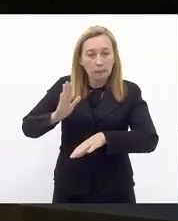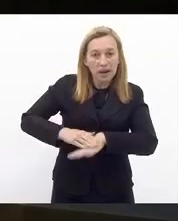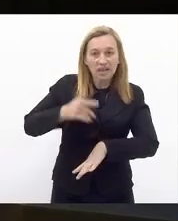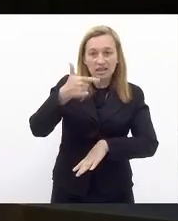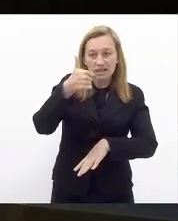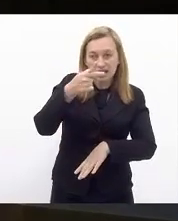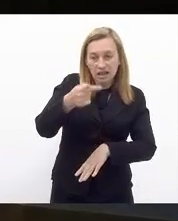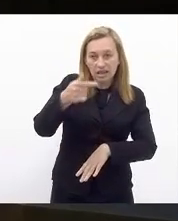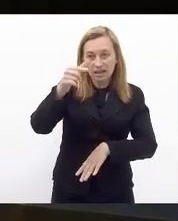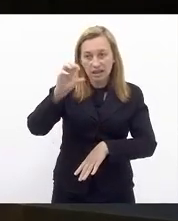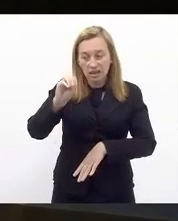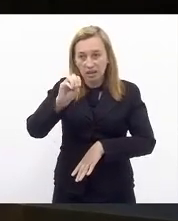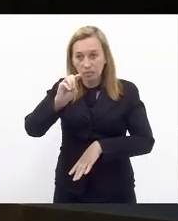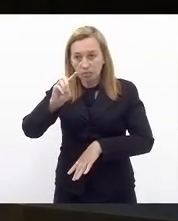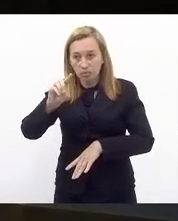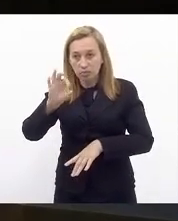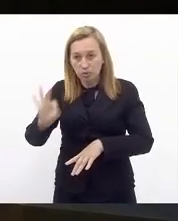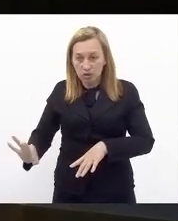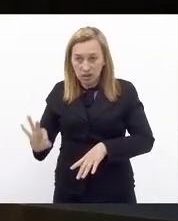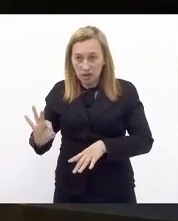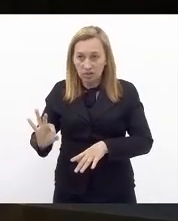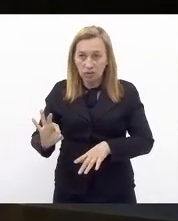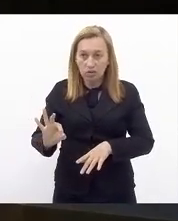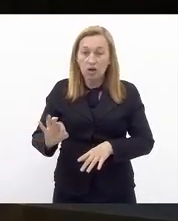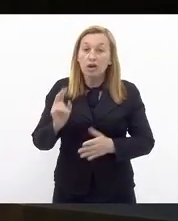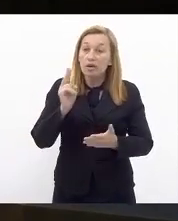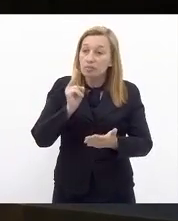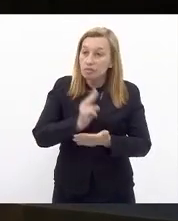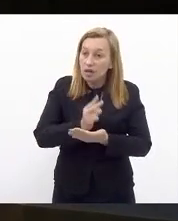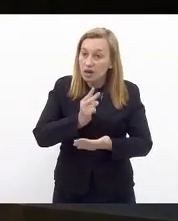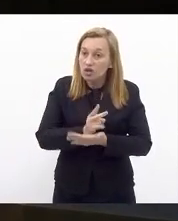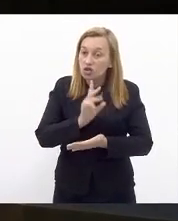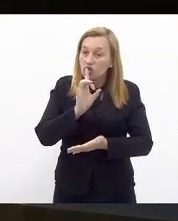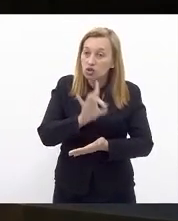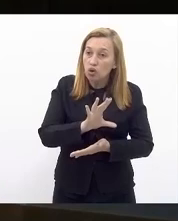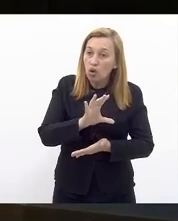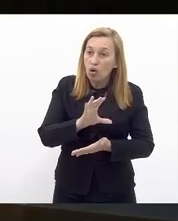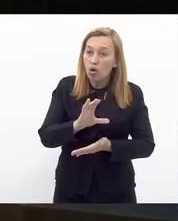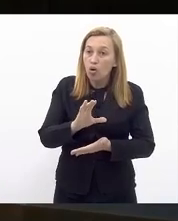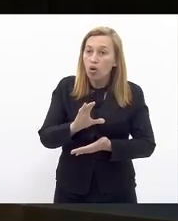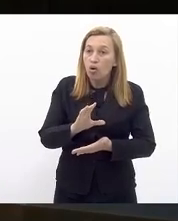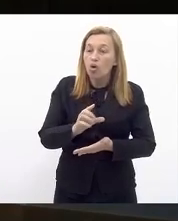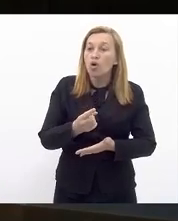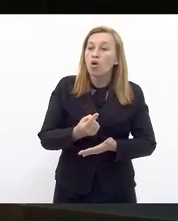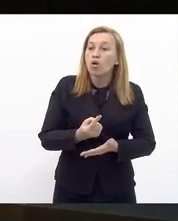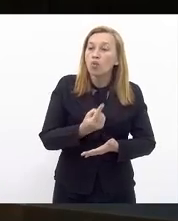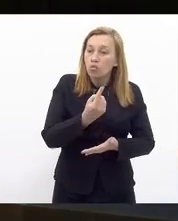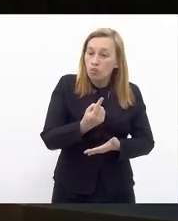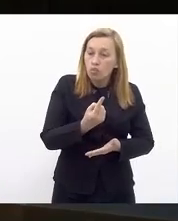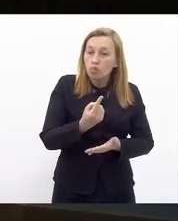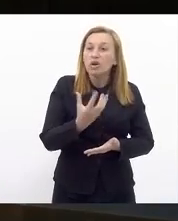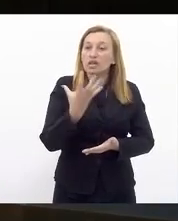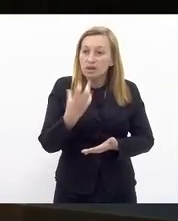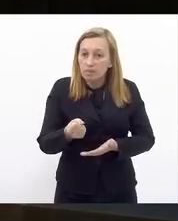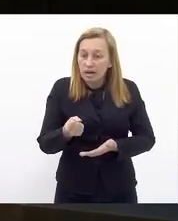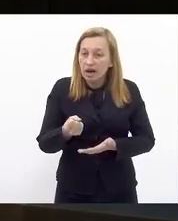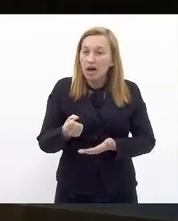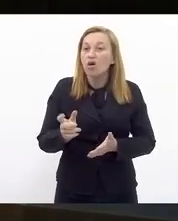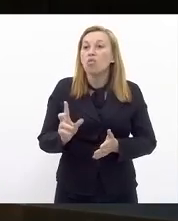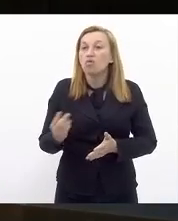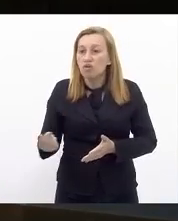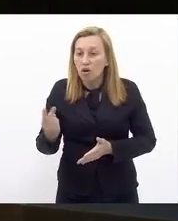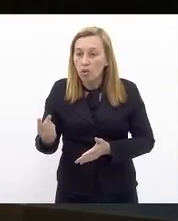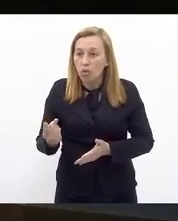setenta por cento do que você deu o teto mesmo que fique só o cônjuge ele vai continuar recebendo esse valor